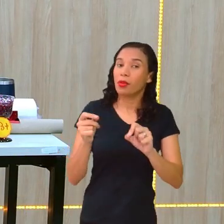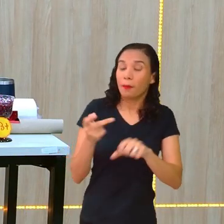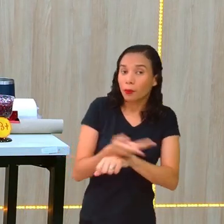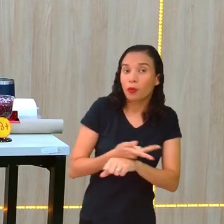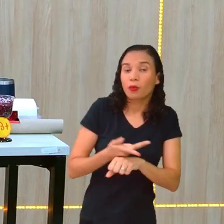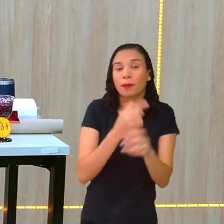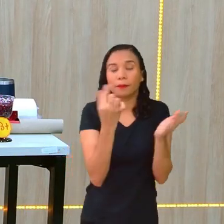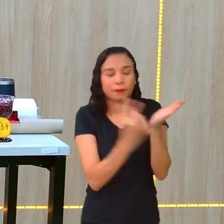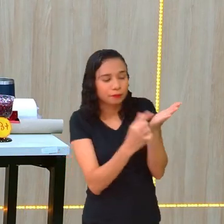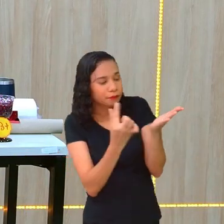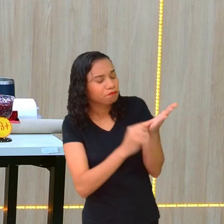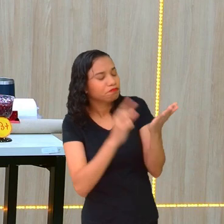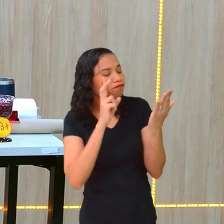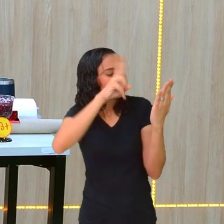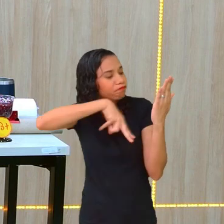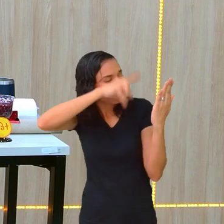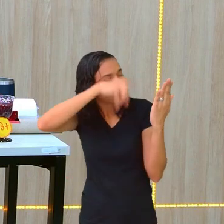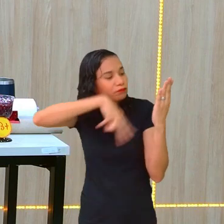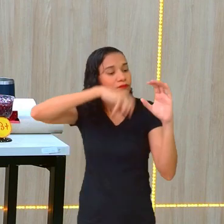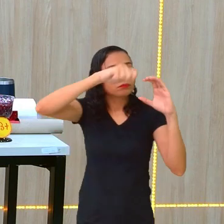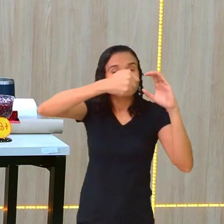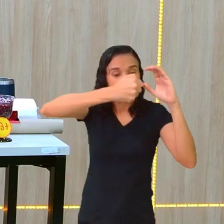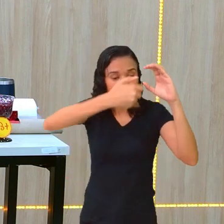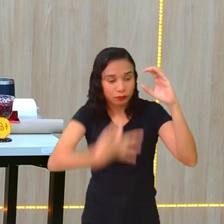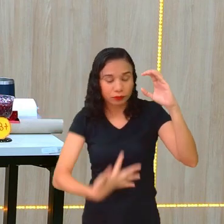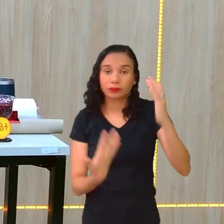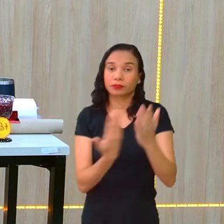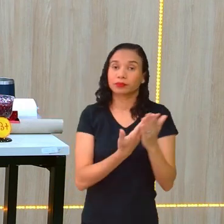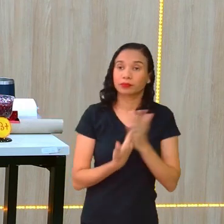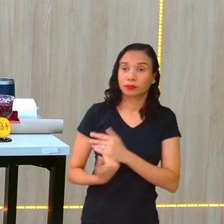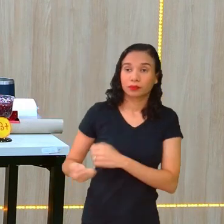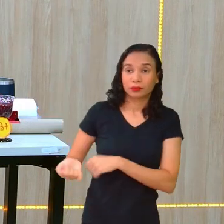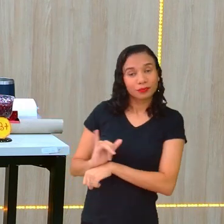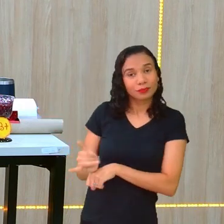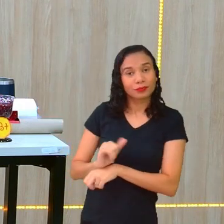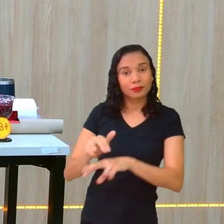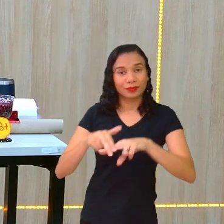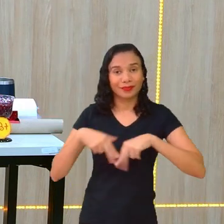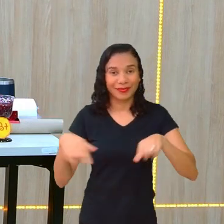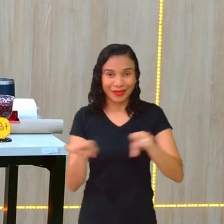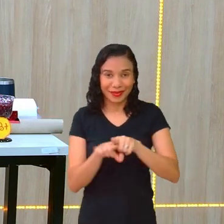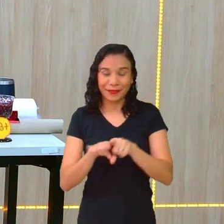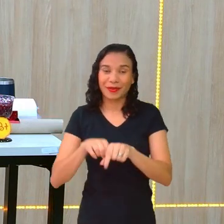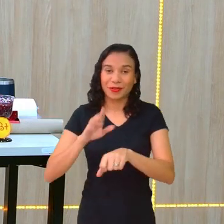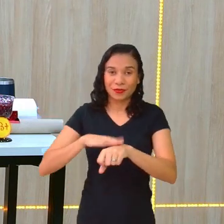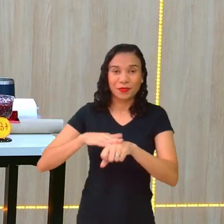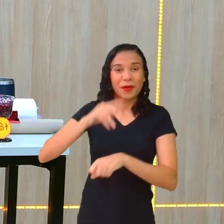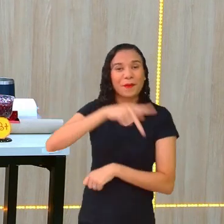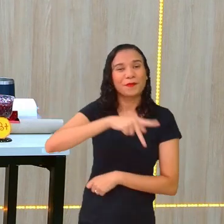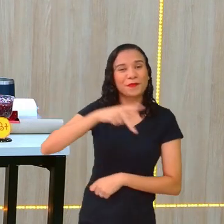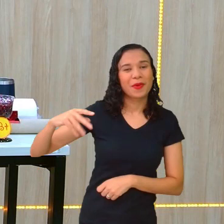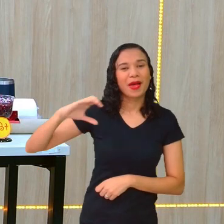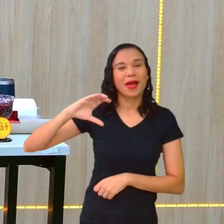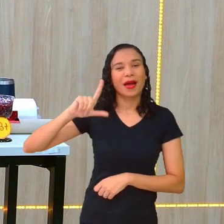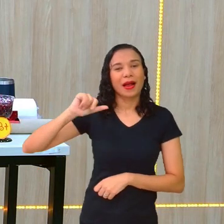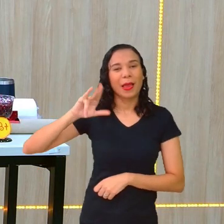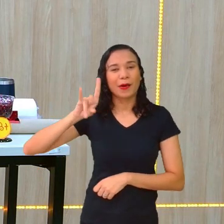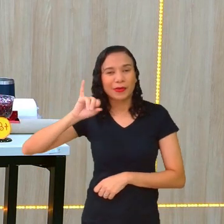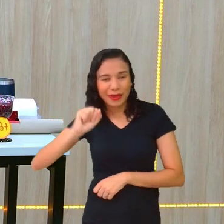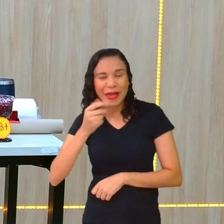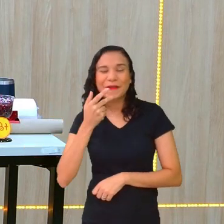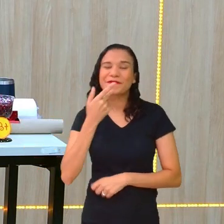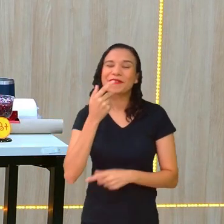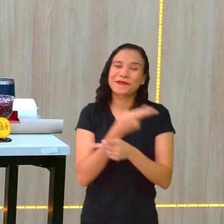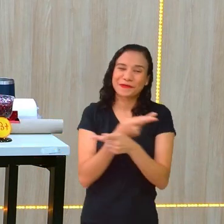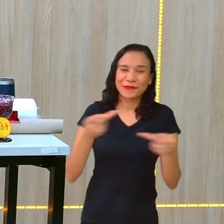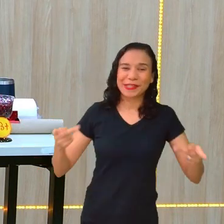desse aplicativo e também aí a questão do YouTube. E aí eu vou chamar a professora Cláudia, que ela vai dar as boas-vindas a vocês,